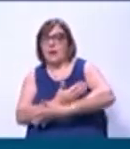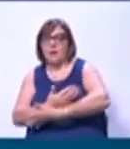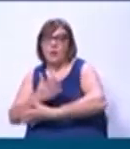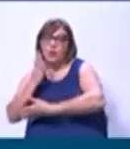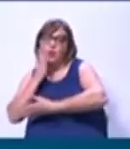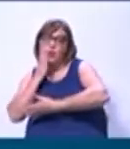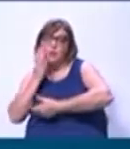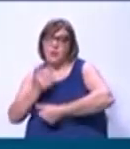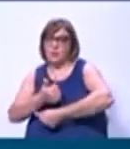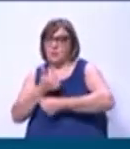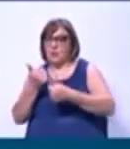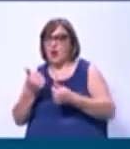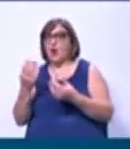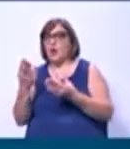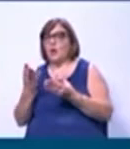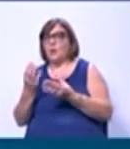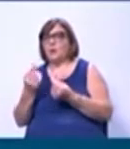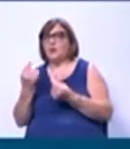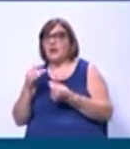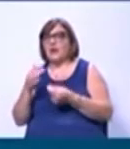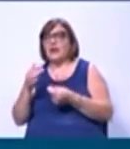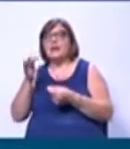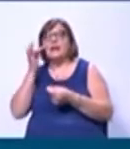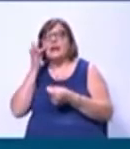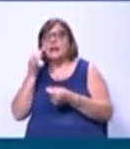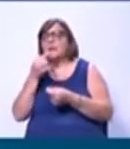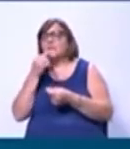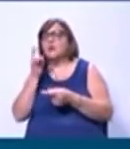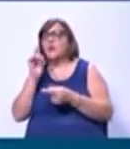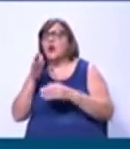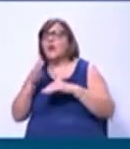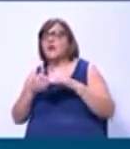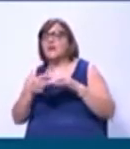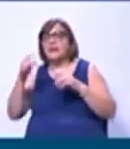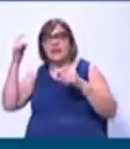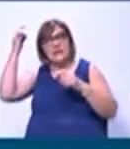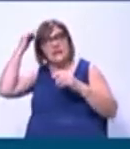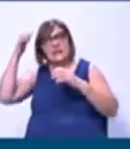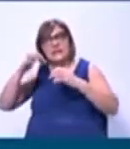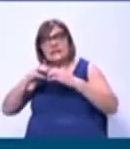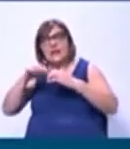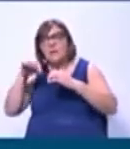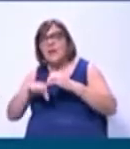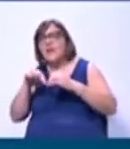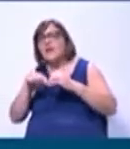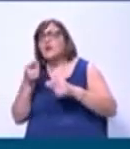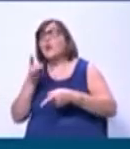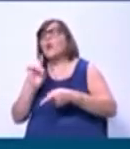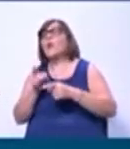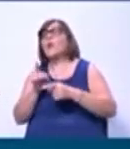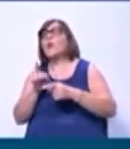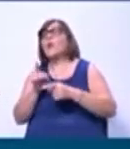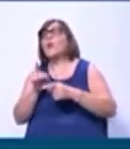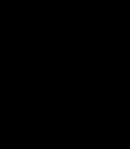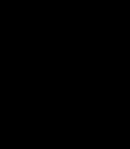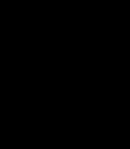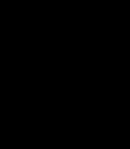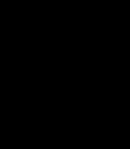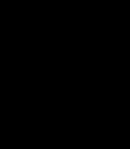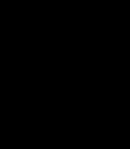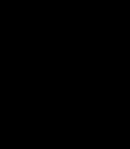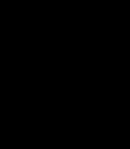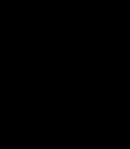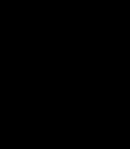que passam muitas vezes por tentar perceber o que é que acontece dentro do cérebro do bebê e o que é que está a acontecer para ele